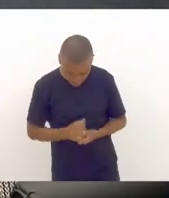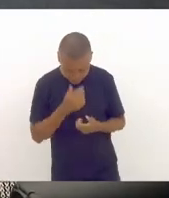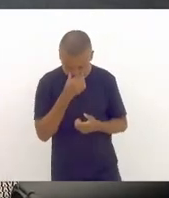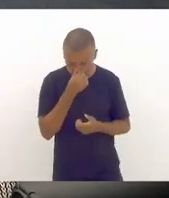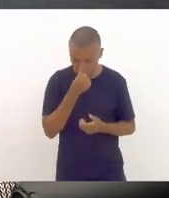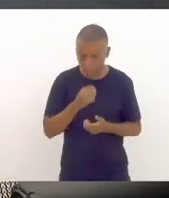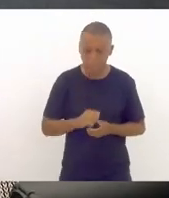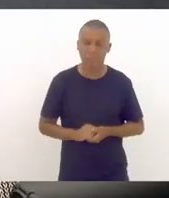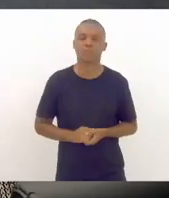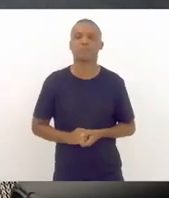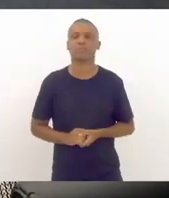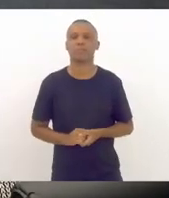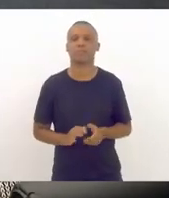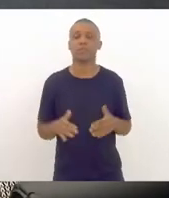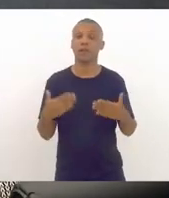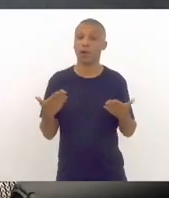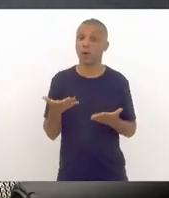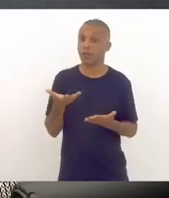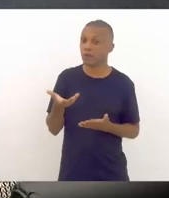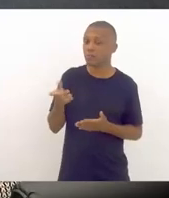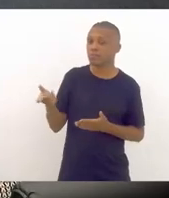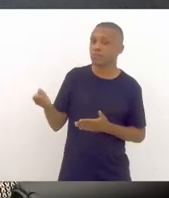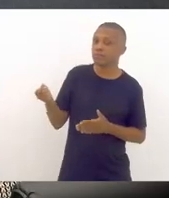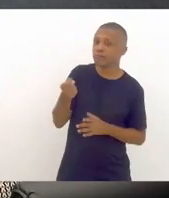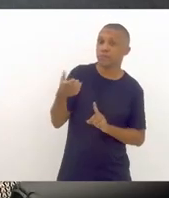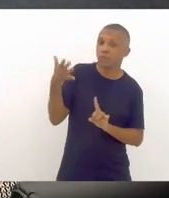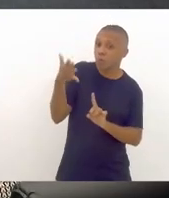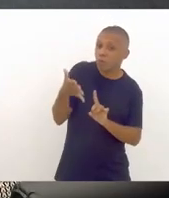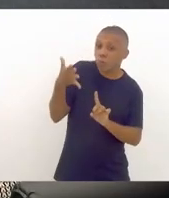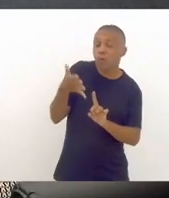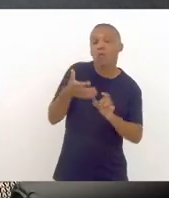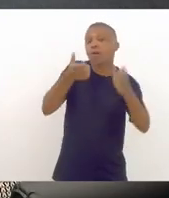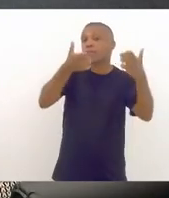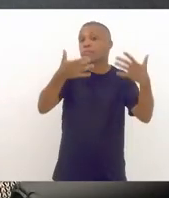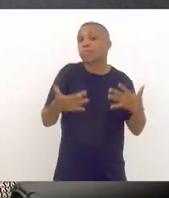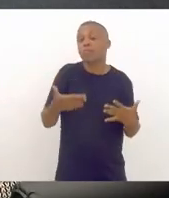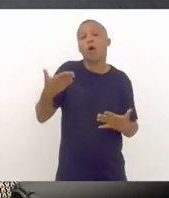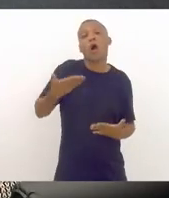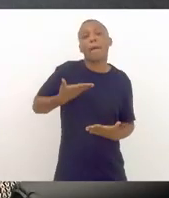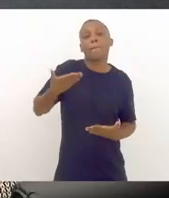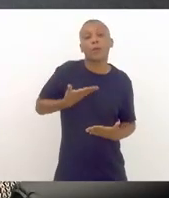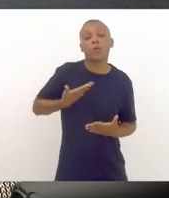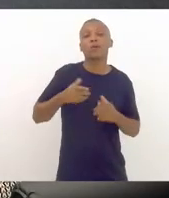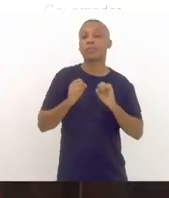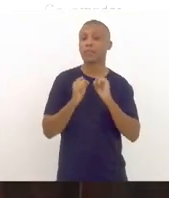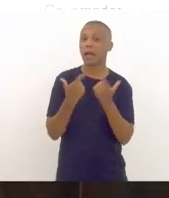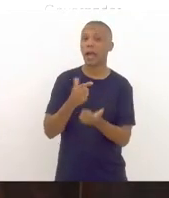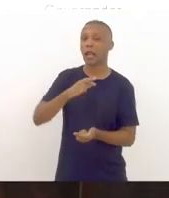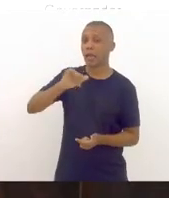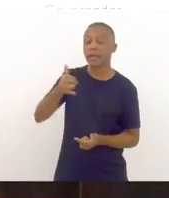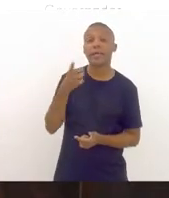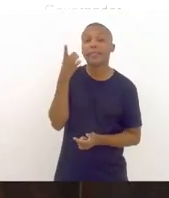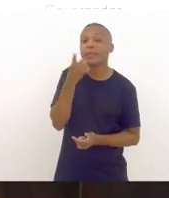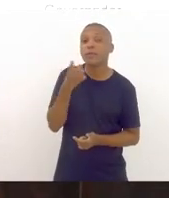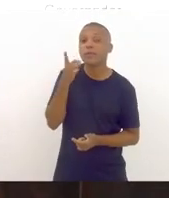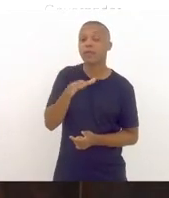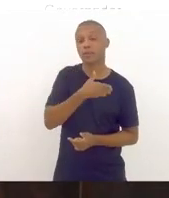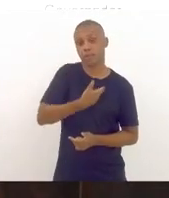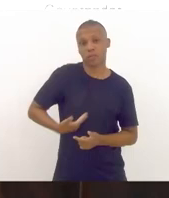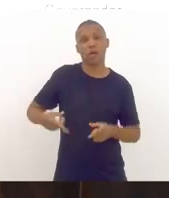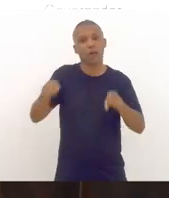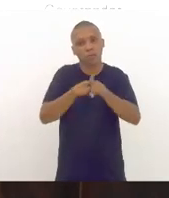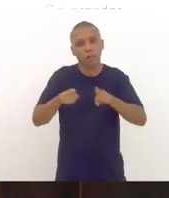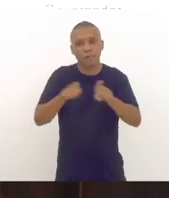Bem, agora convidar a passar a palavra ao nosso amigo aqui da casa, deputado estadual também, só